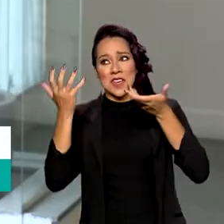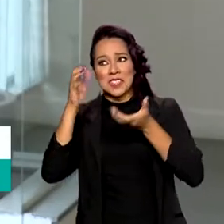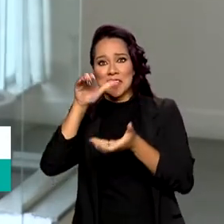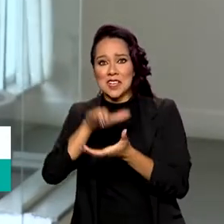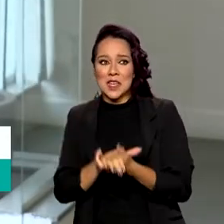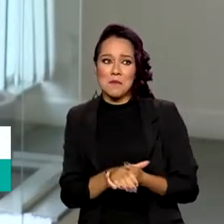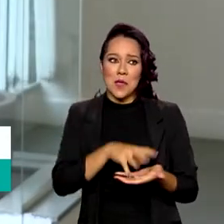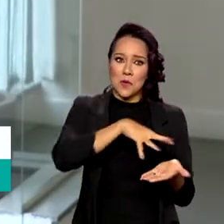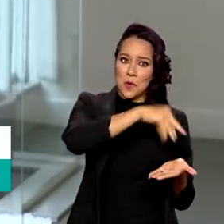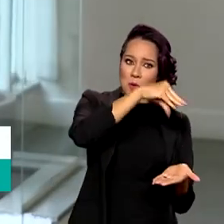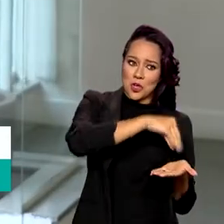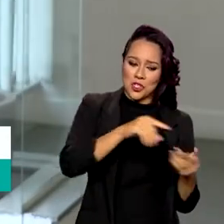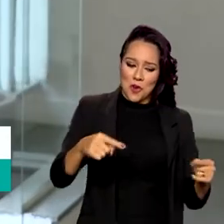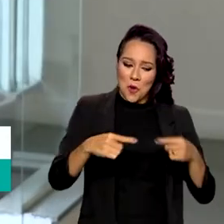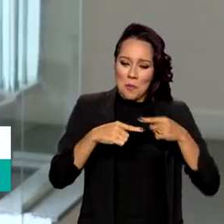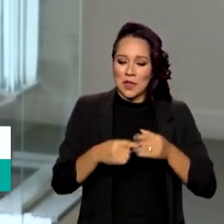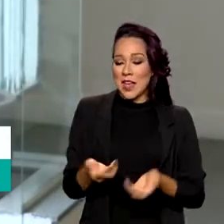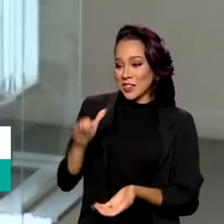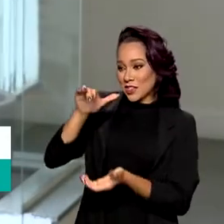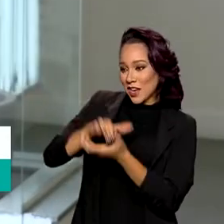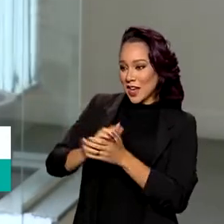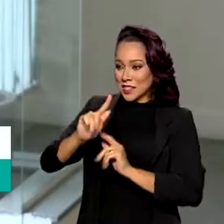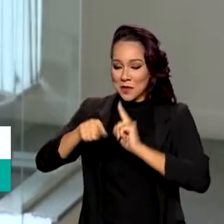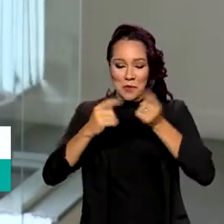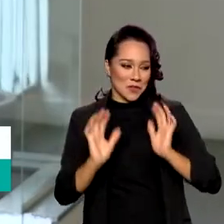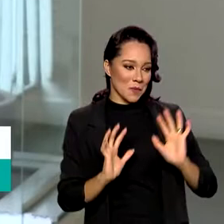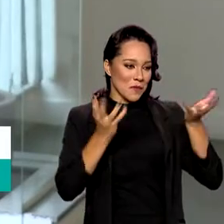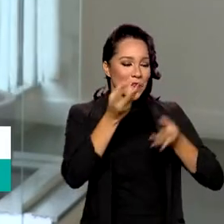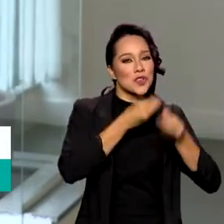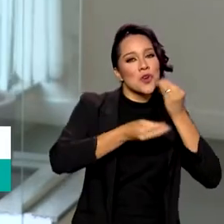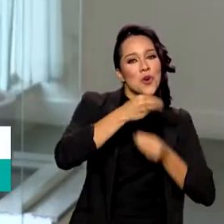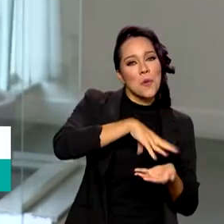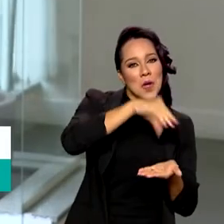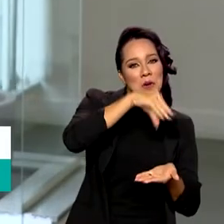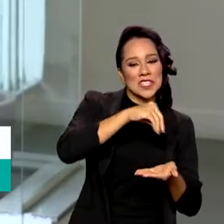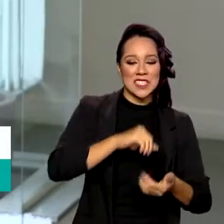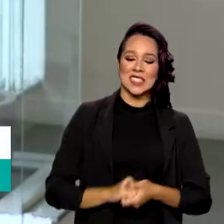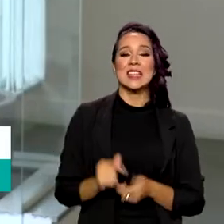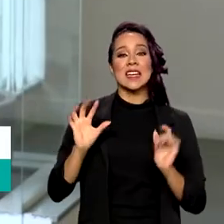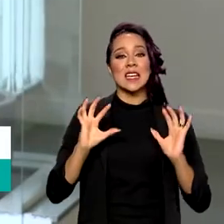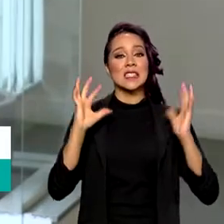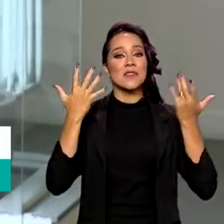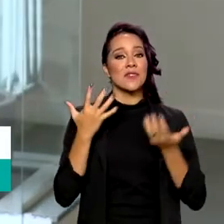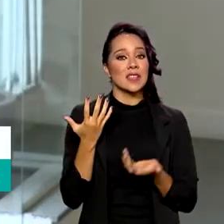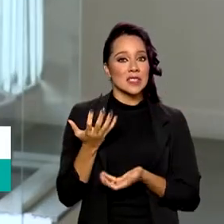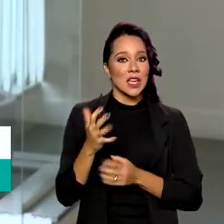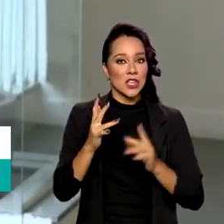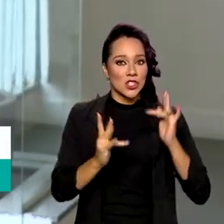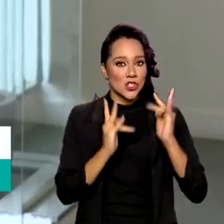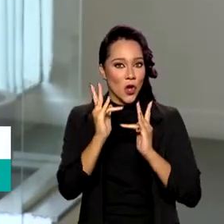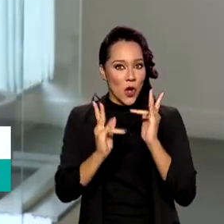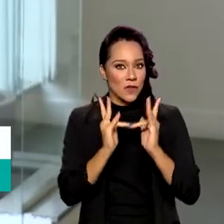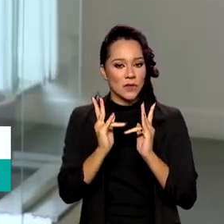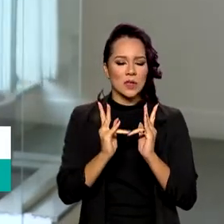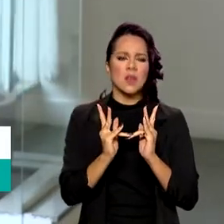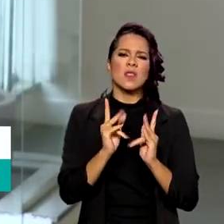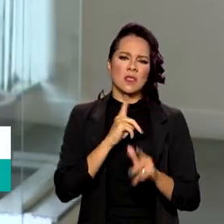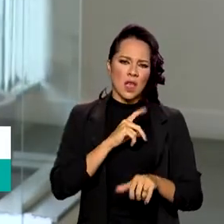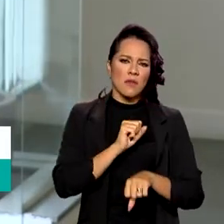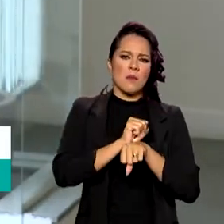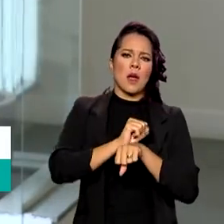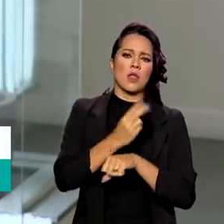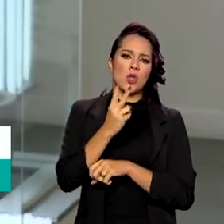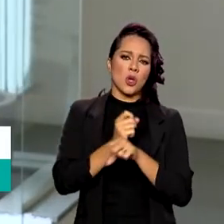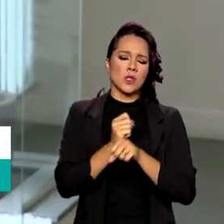de casamento com coxinha né primeiro a gente casa depois vai pra festa comer a coxinha e essa festa expor noivas ficou aí suspensa